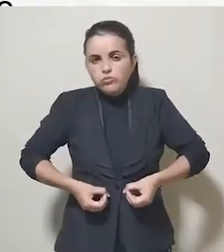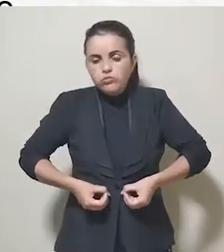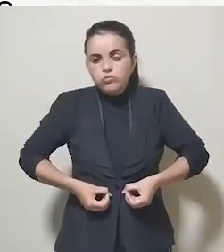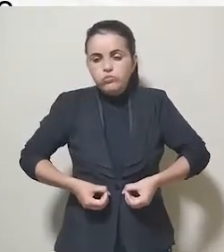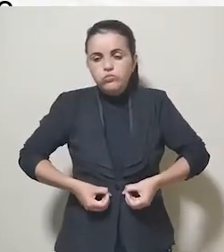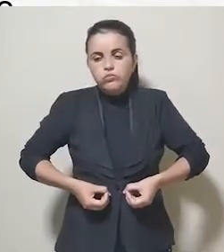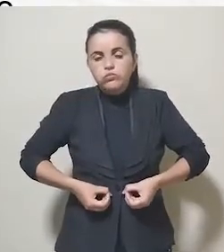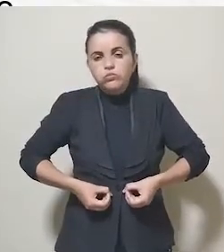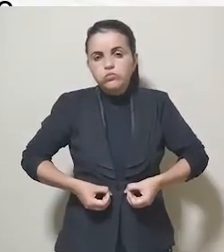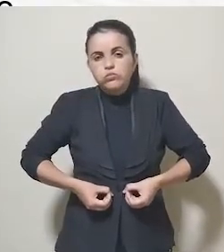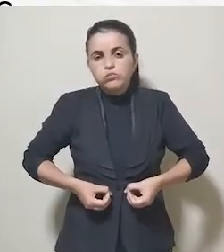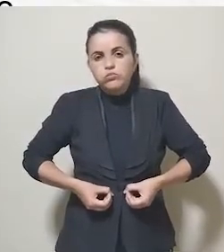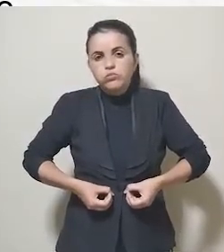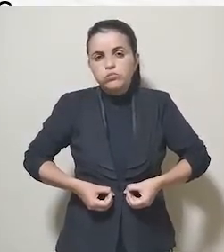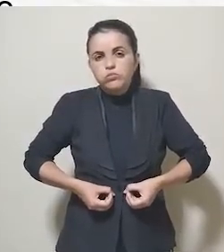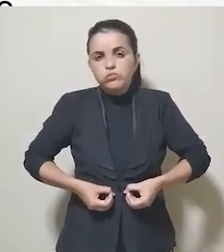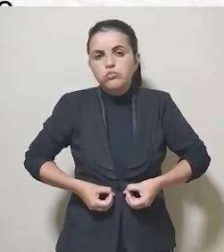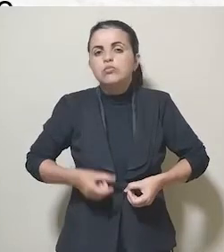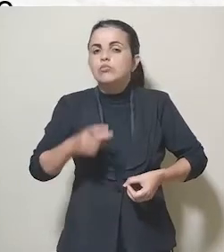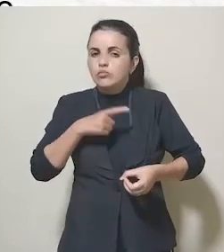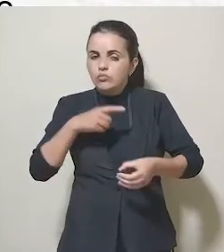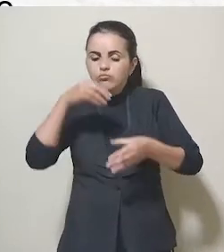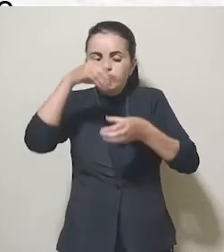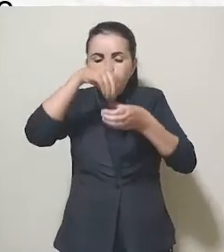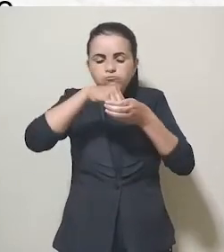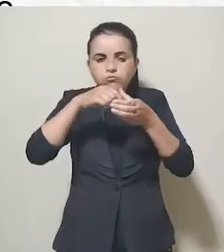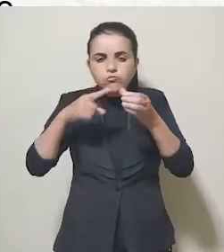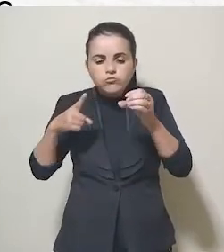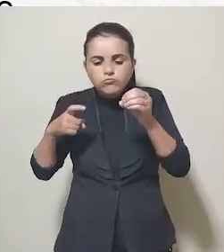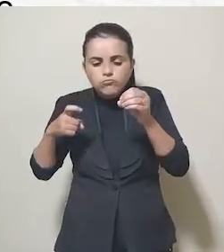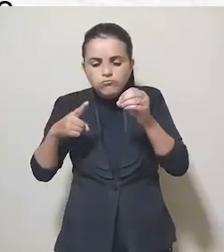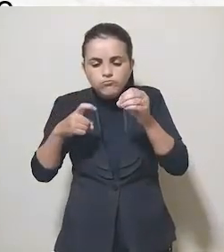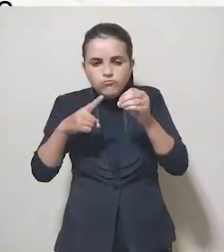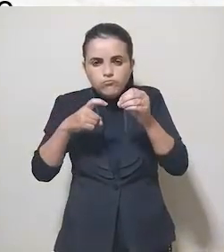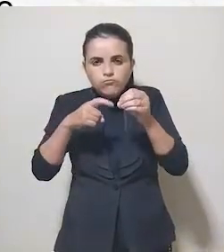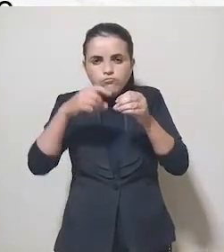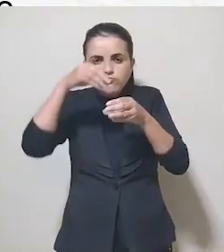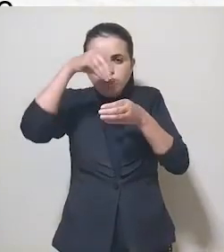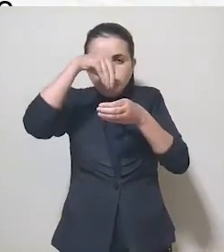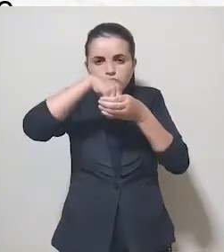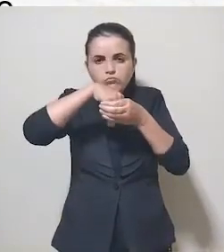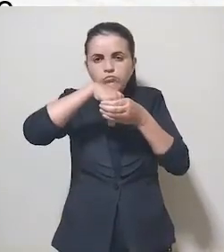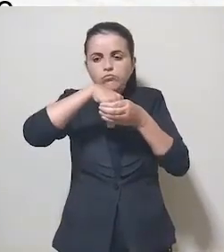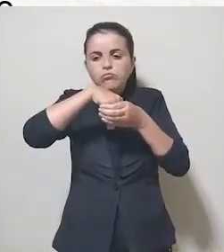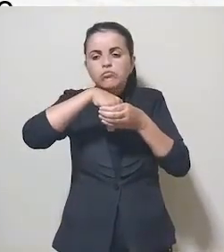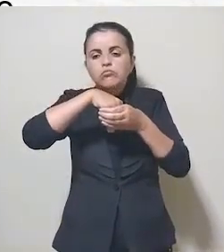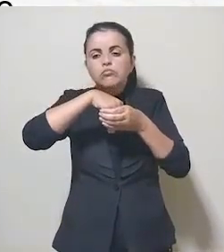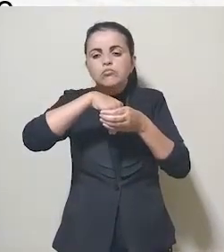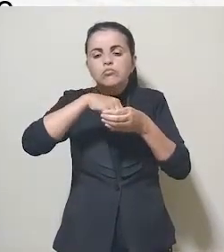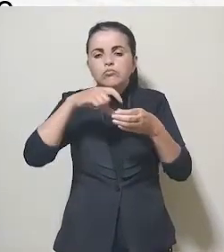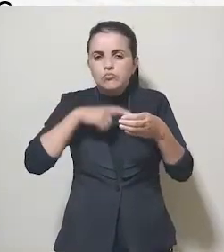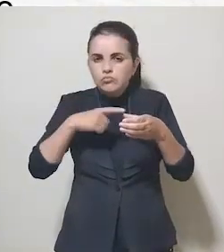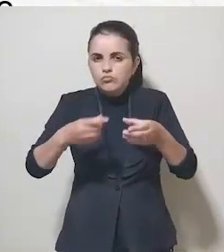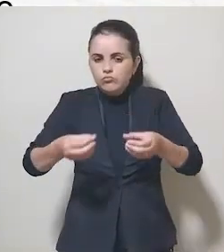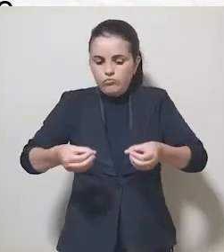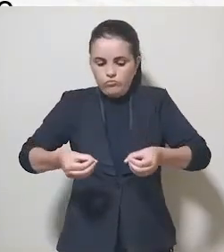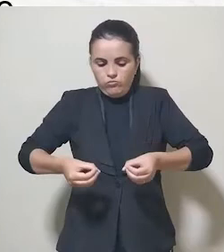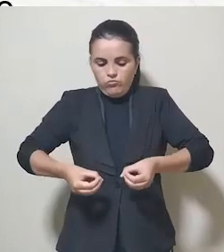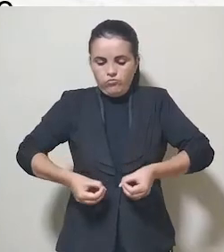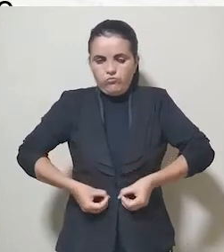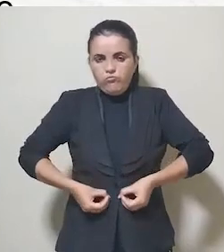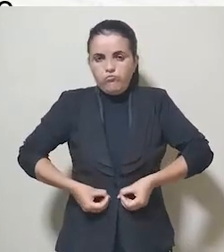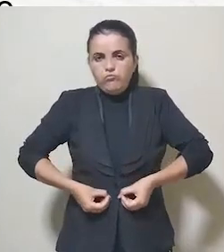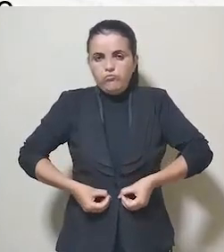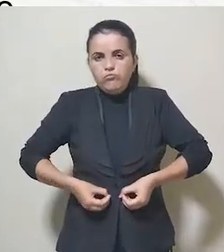produzidos, ou melhor, nos testículos são produzidos espermatozoides. As células reprodutivas masculinas são chamadas de gametas. Então, é nos testículos no